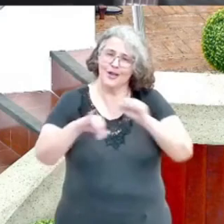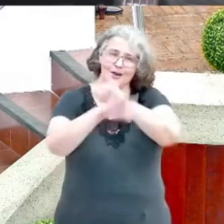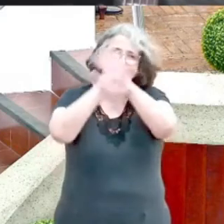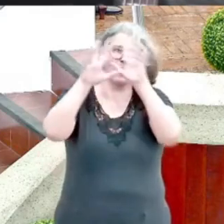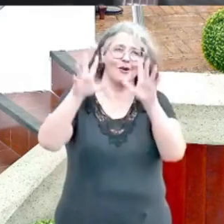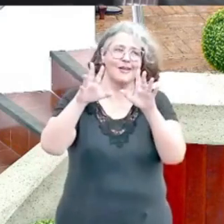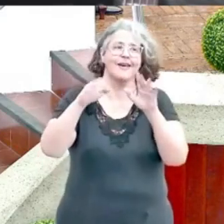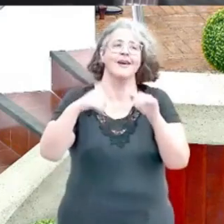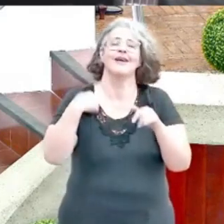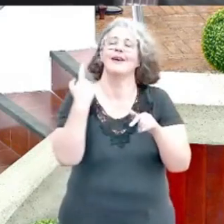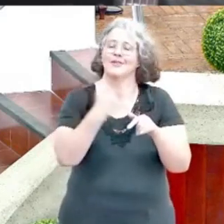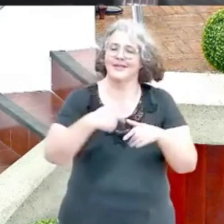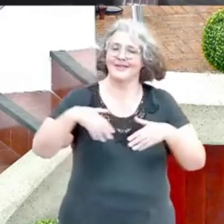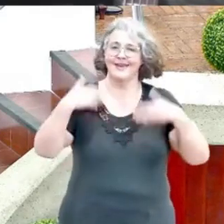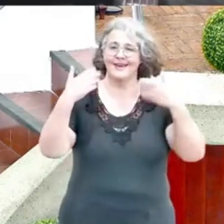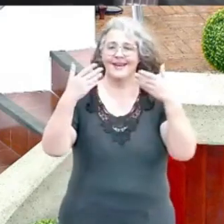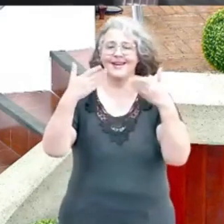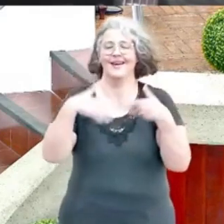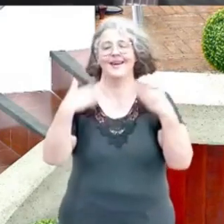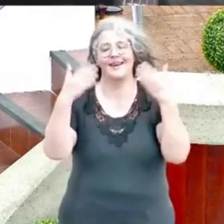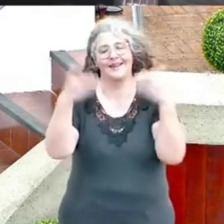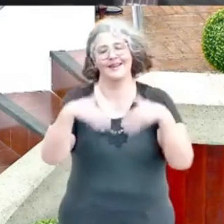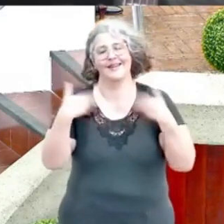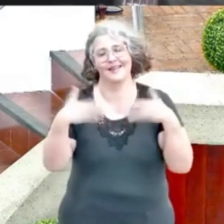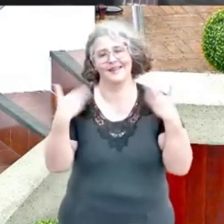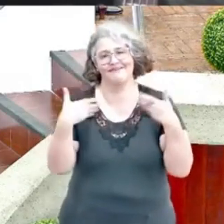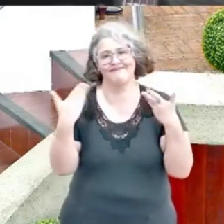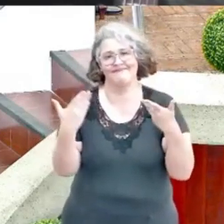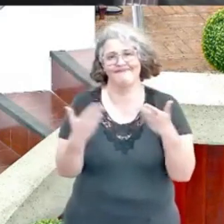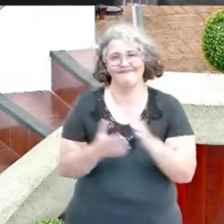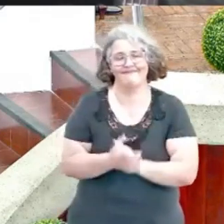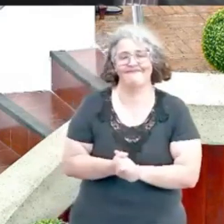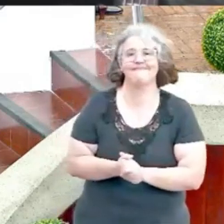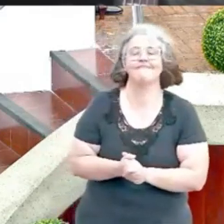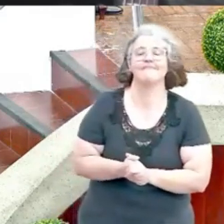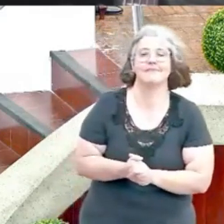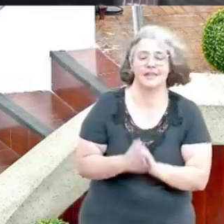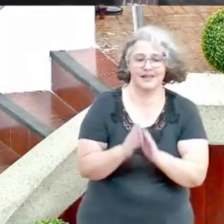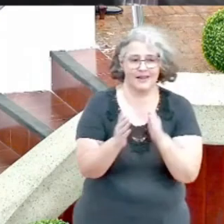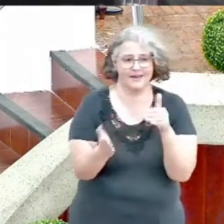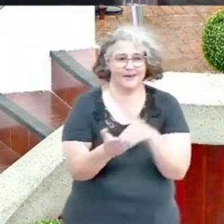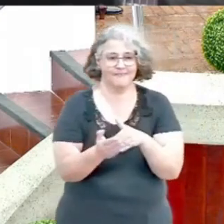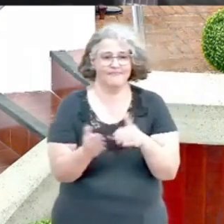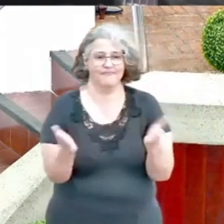nossa alegria. Até aqui a leitura da palavra do nosso Deus.